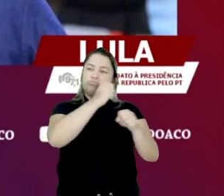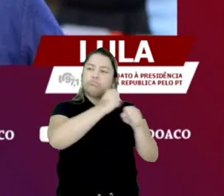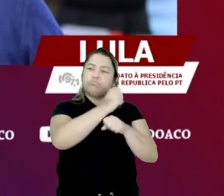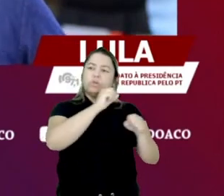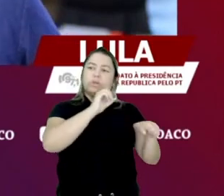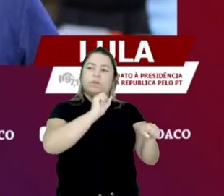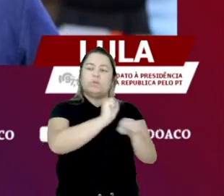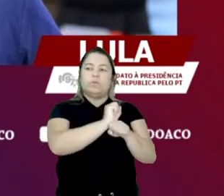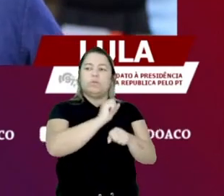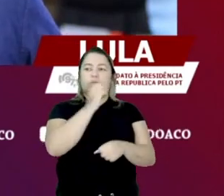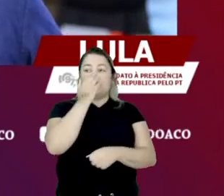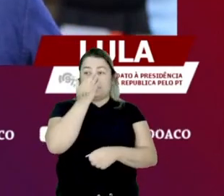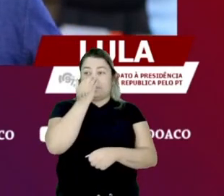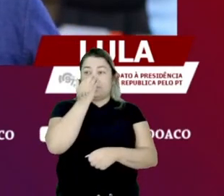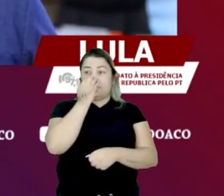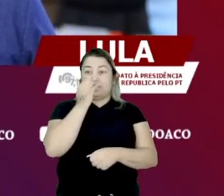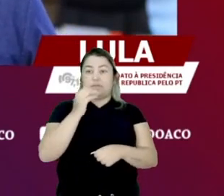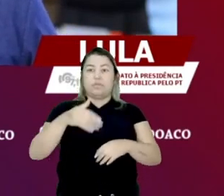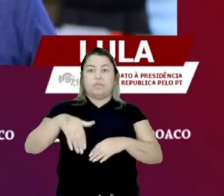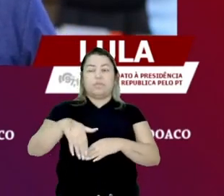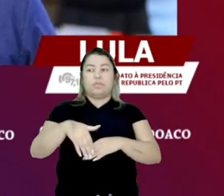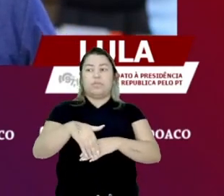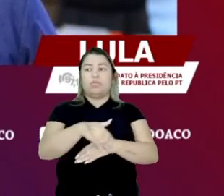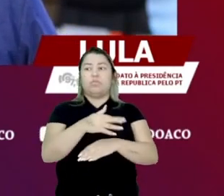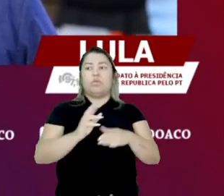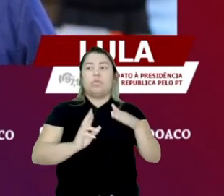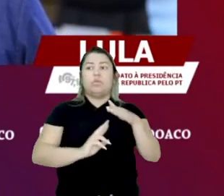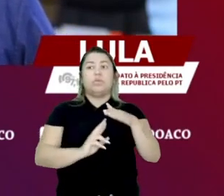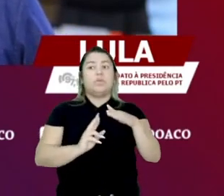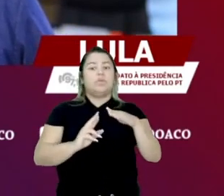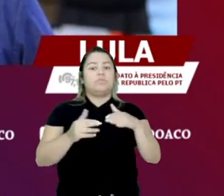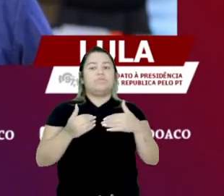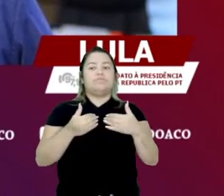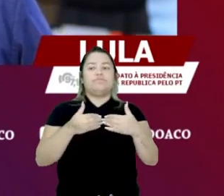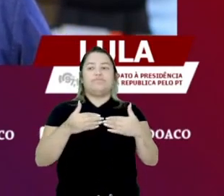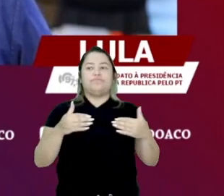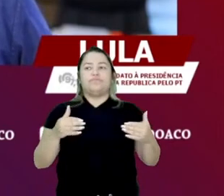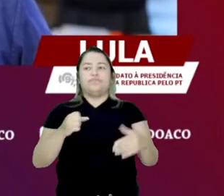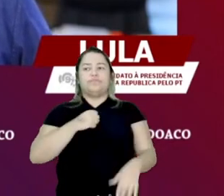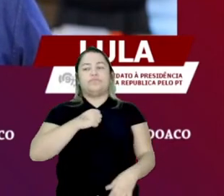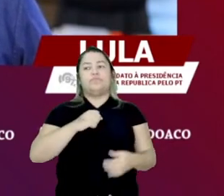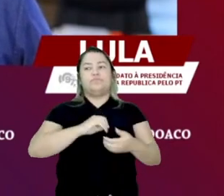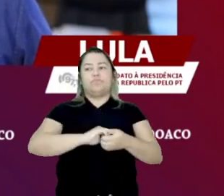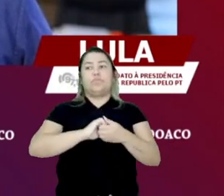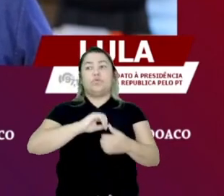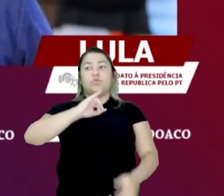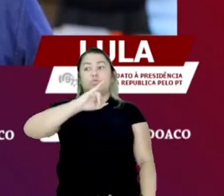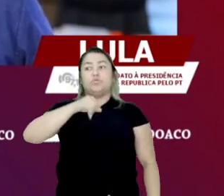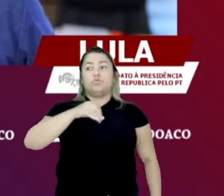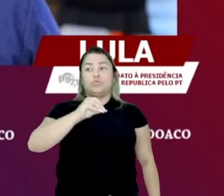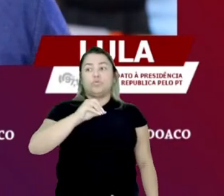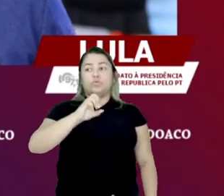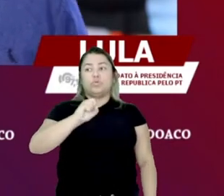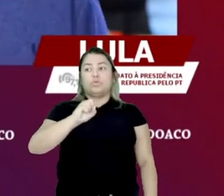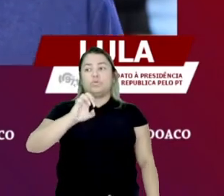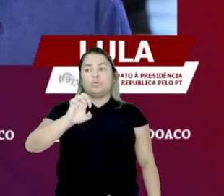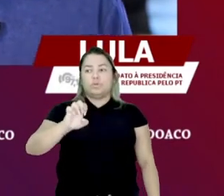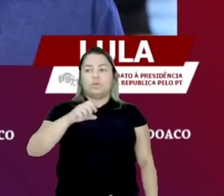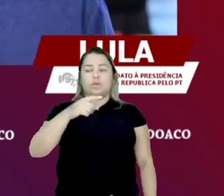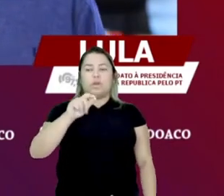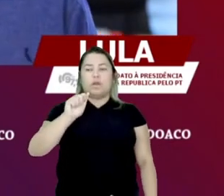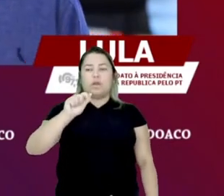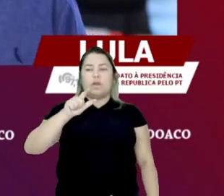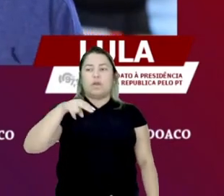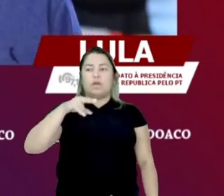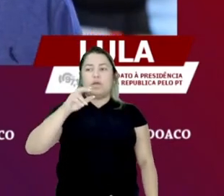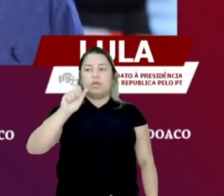tirou o trânsito da cidade de Timóteo e Coronel Fabriciano. Foi um investimento que, na época, custou mais de 60 milhões de reais. Mas eu estou dizendo